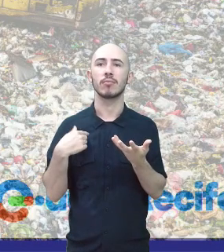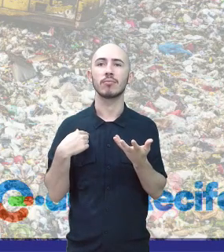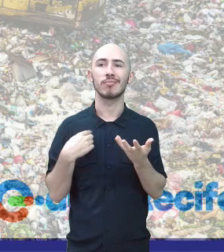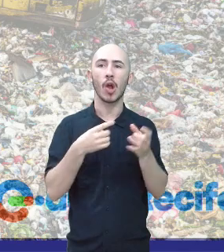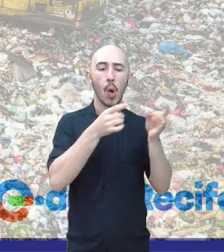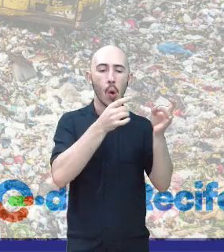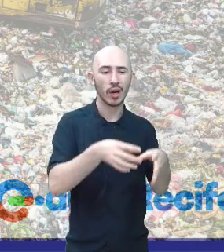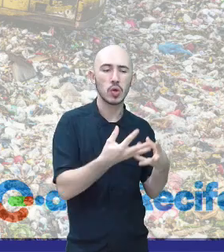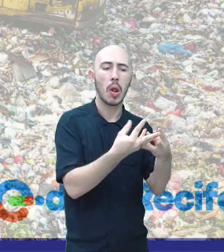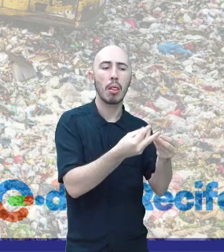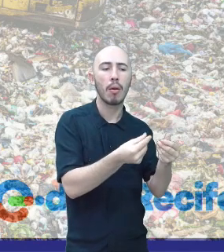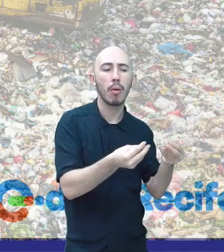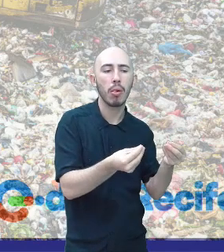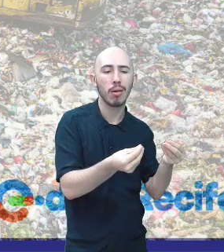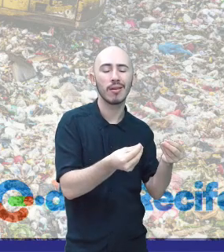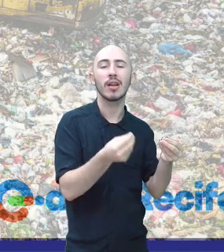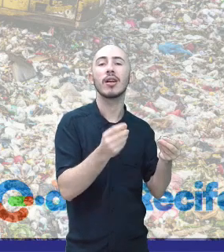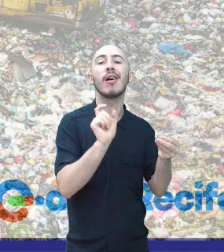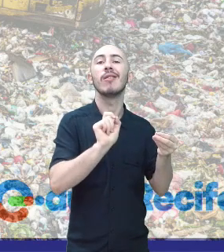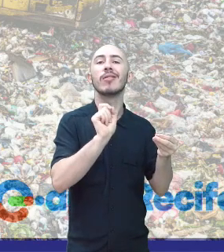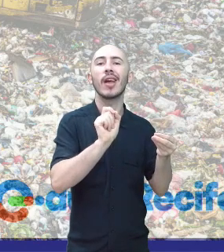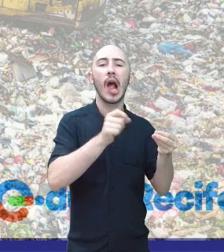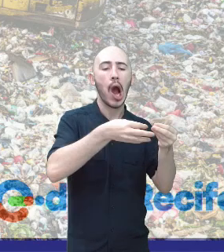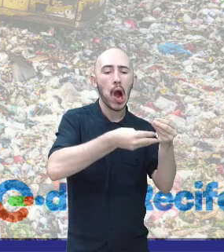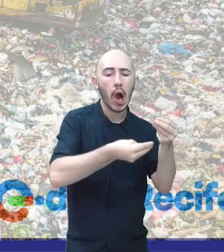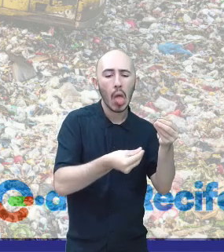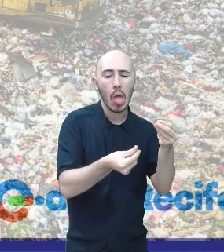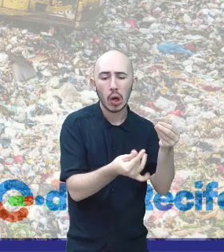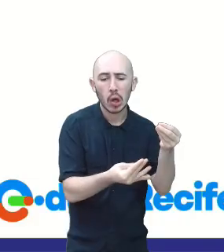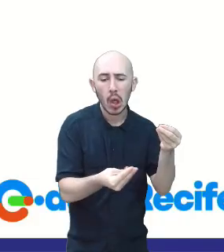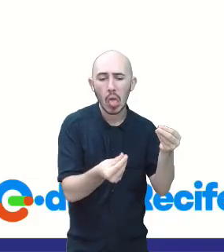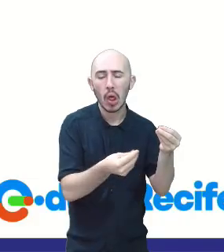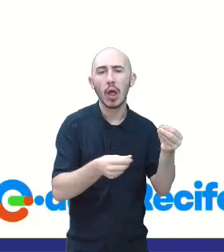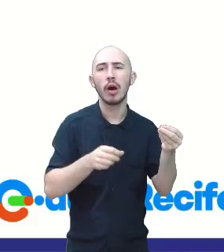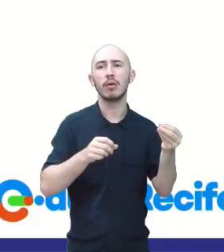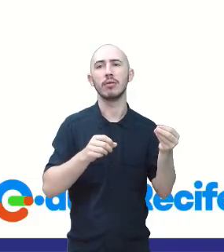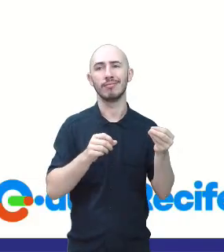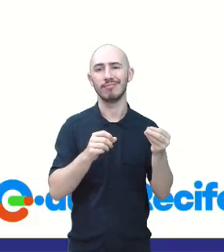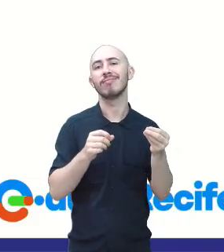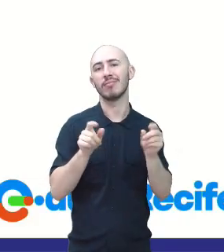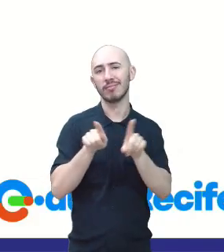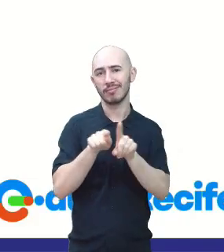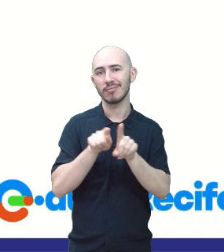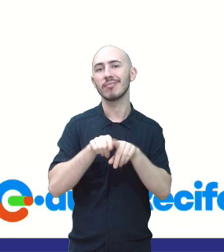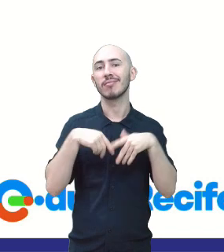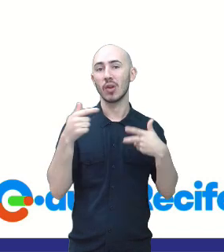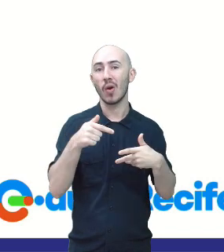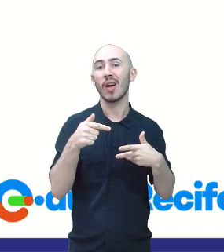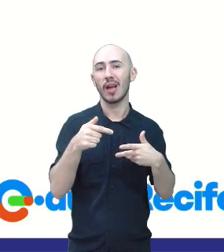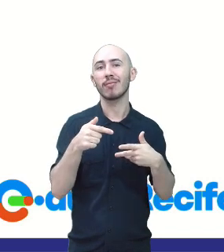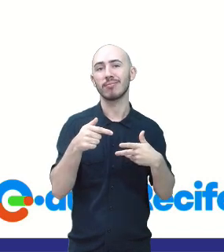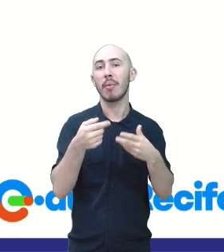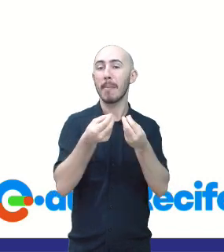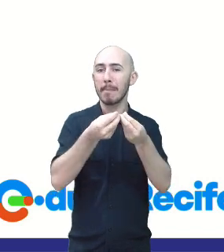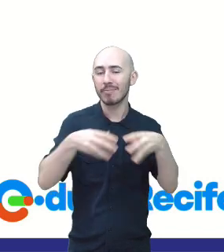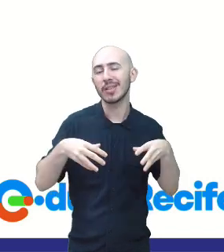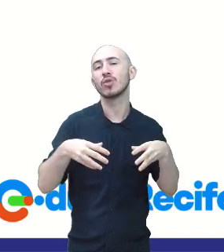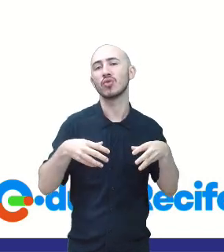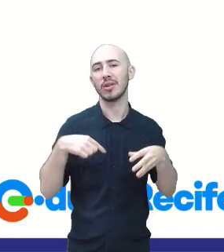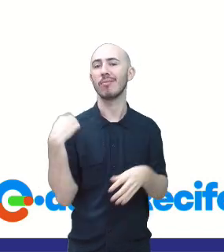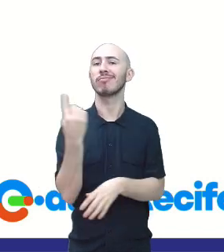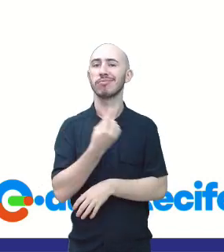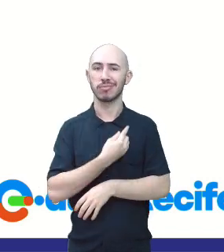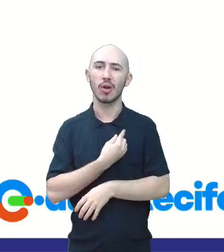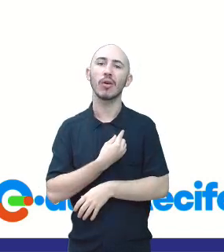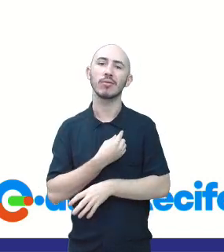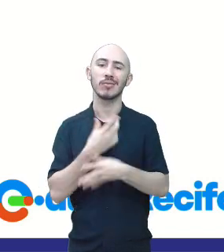né? Esse líquido contém produtos tóxicos. Então, esse chorume, né, ele vai para